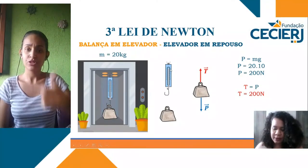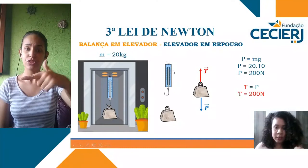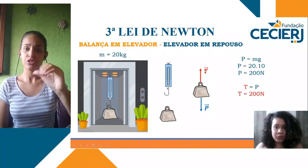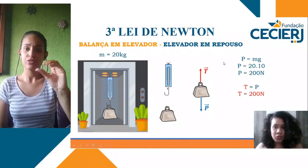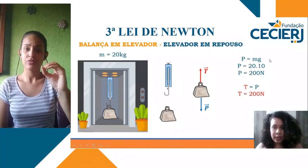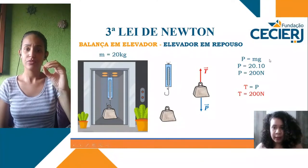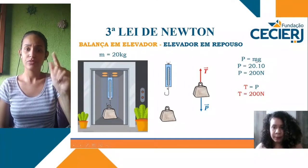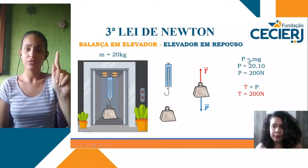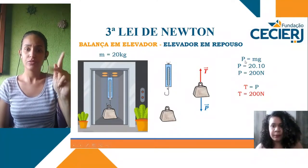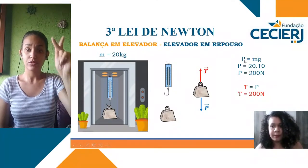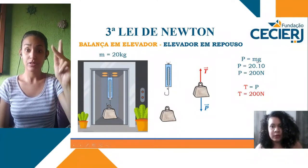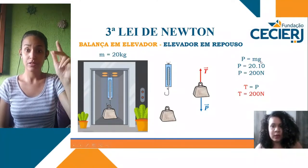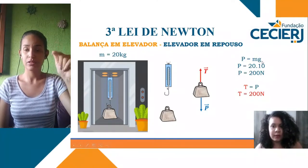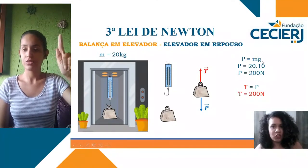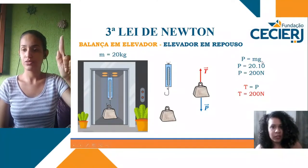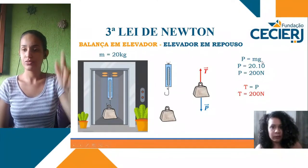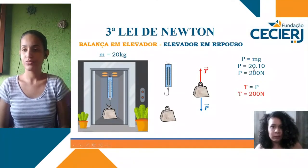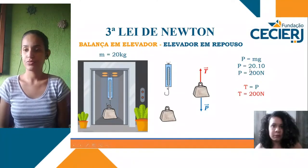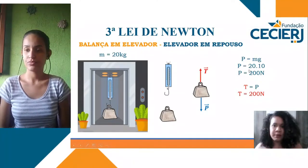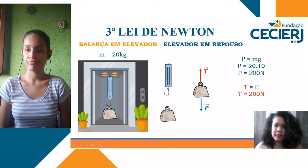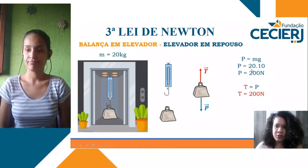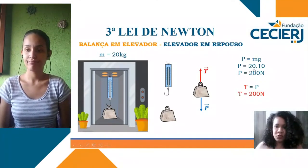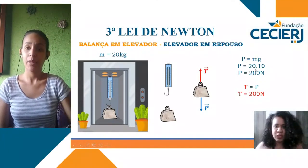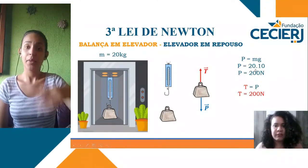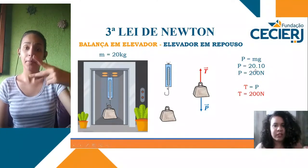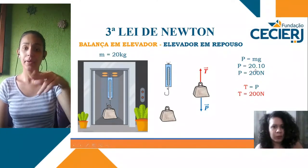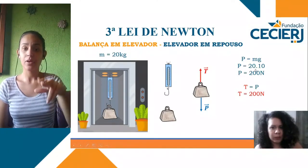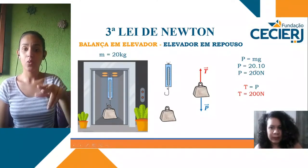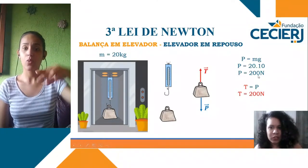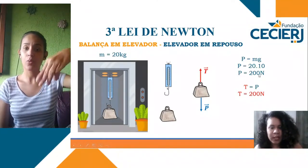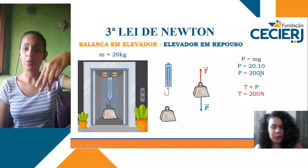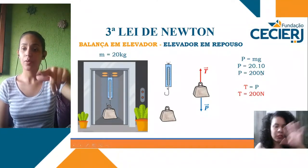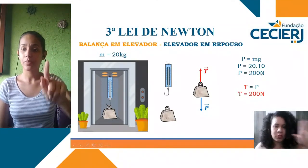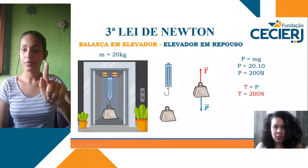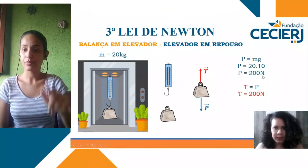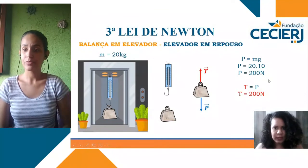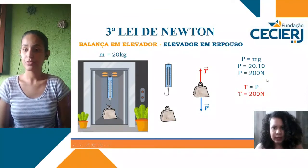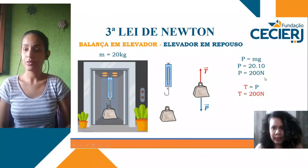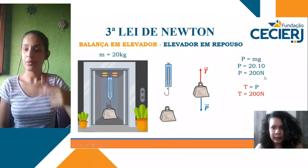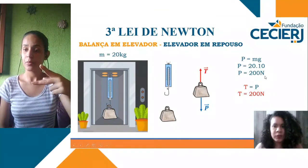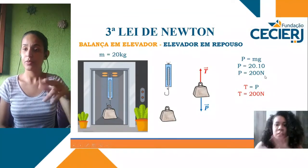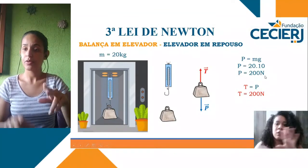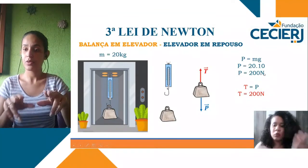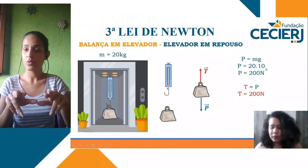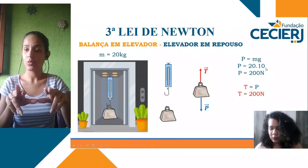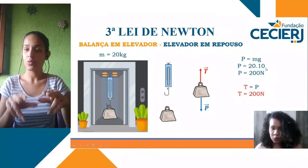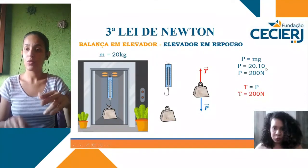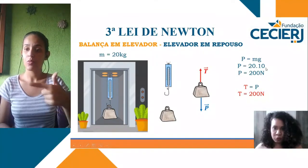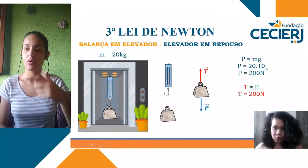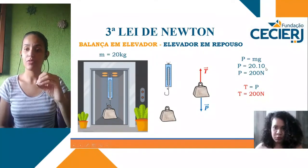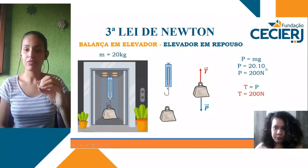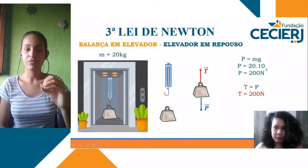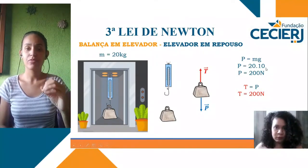do peso, o que a gente tem? Peso é mg, massa 20, gravidade aproximadamente 10, porque nós estamos aqui na Terra,